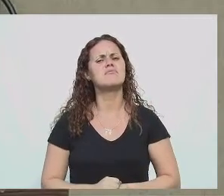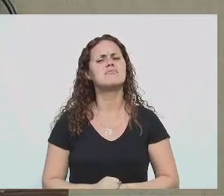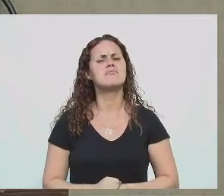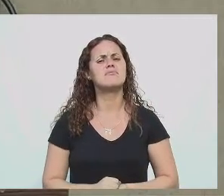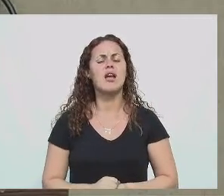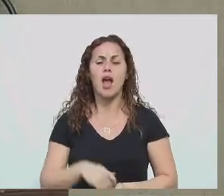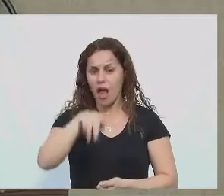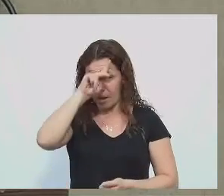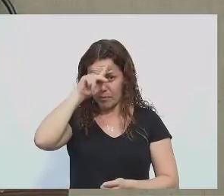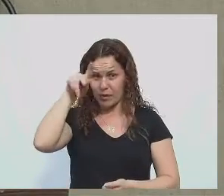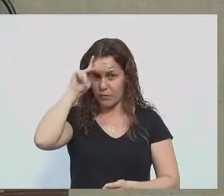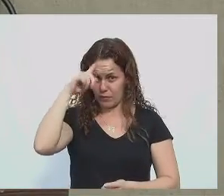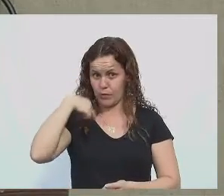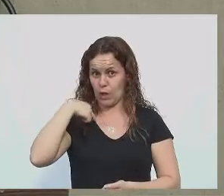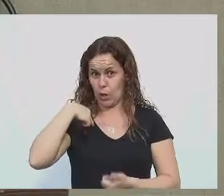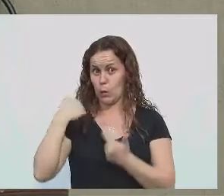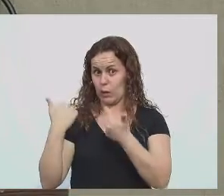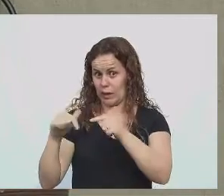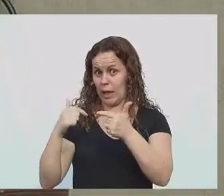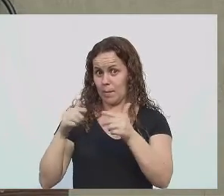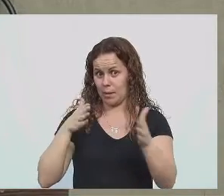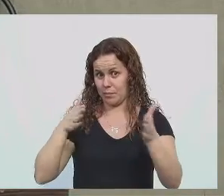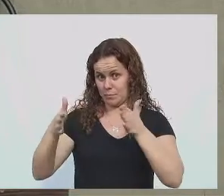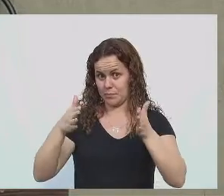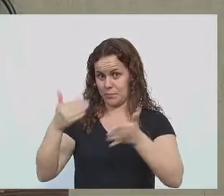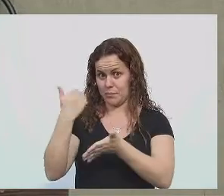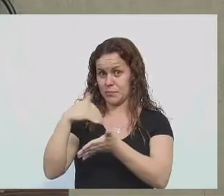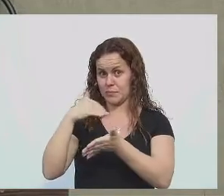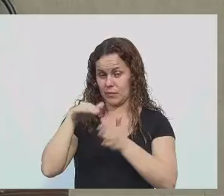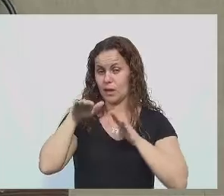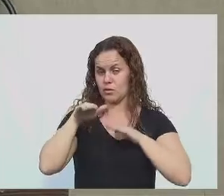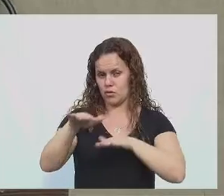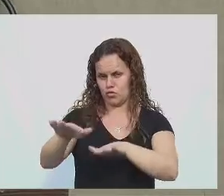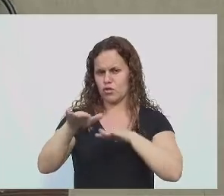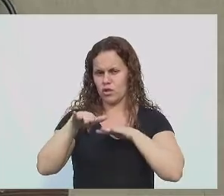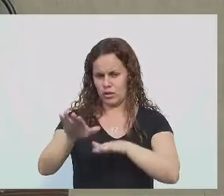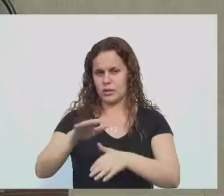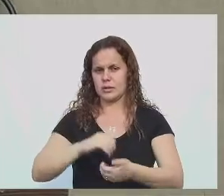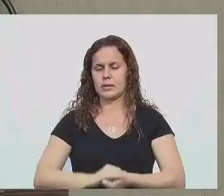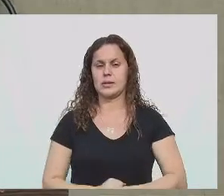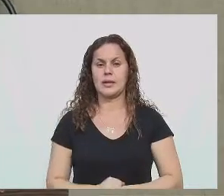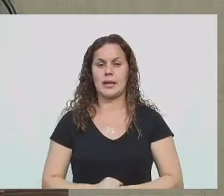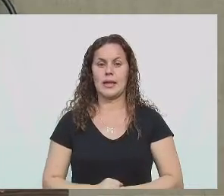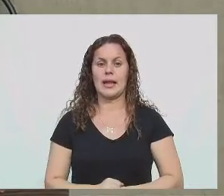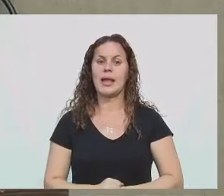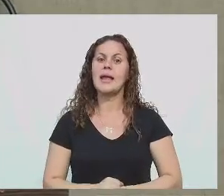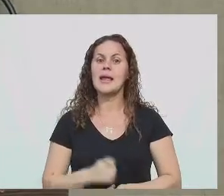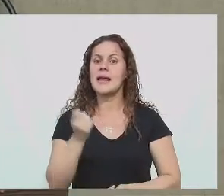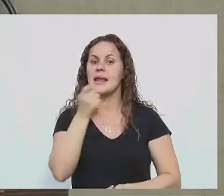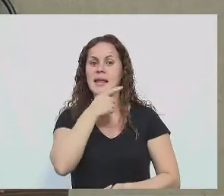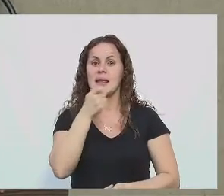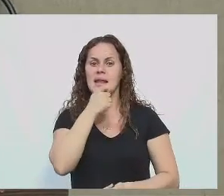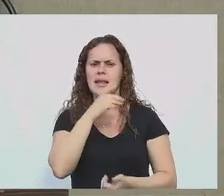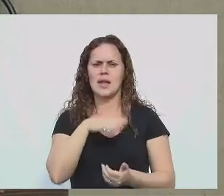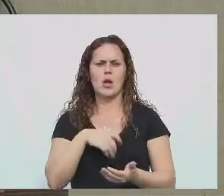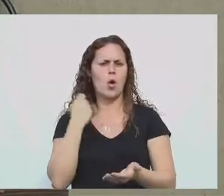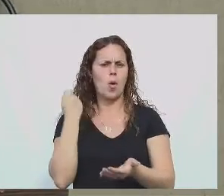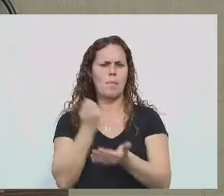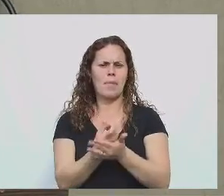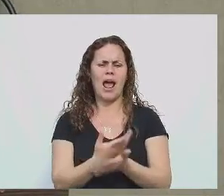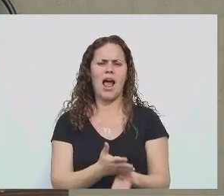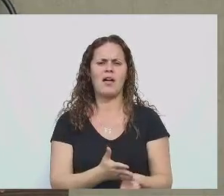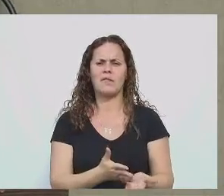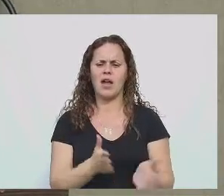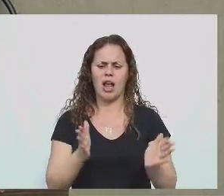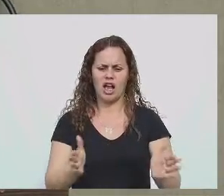A prefeitura, quando eu trabalhei no período na Secretaria de Trânsito, a coisa mais engraçada, comprava caixas e caixas de caneta que